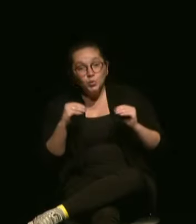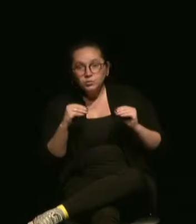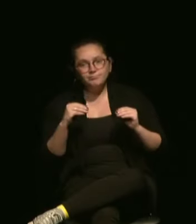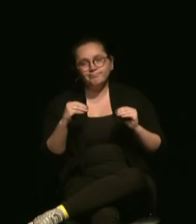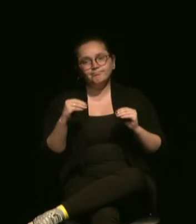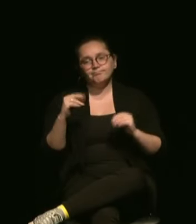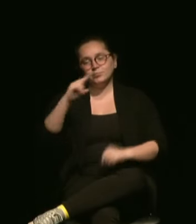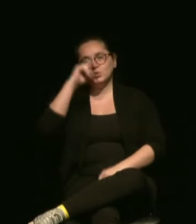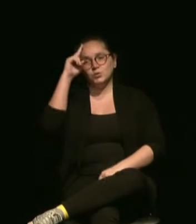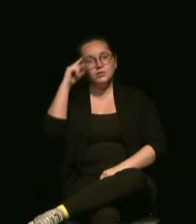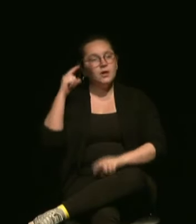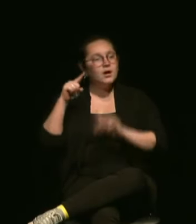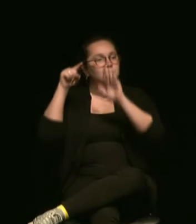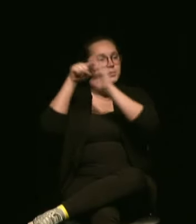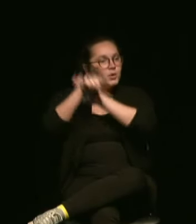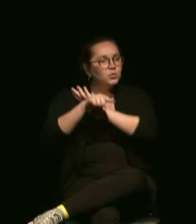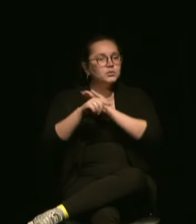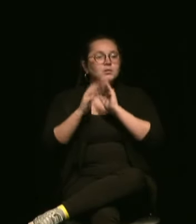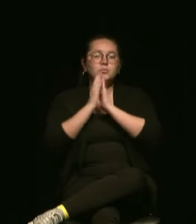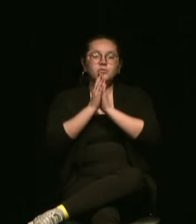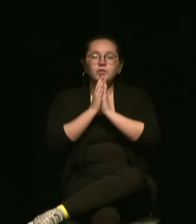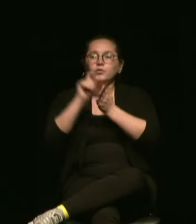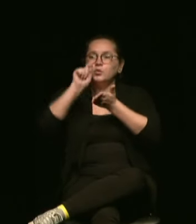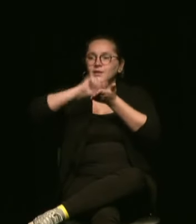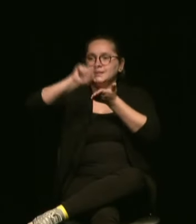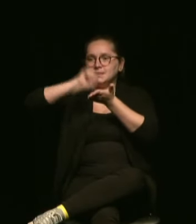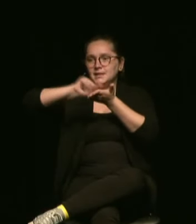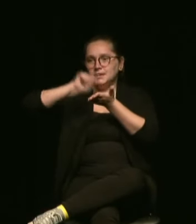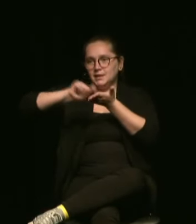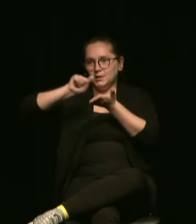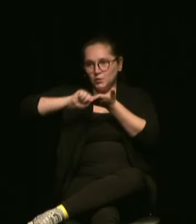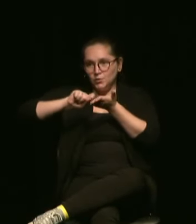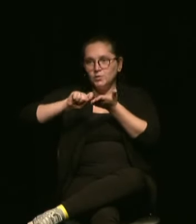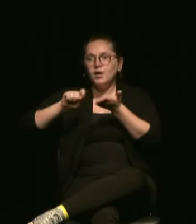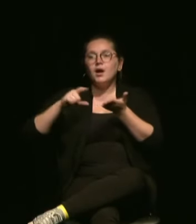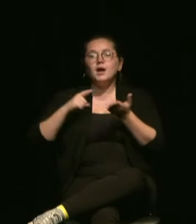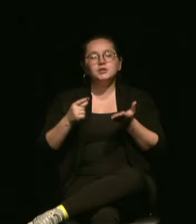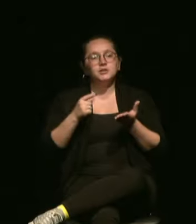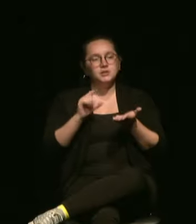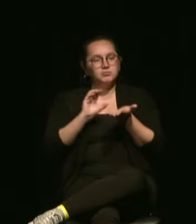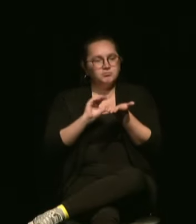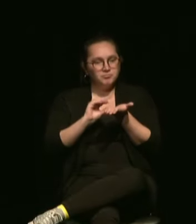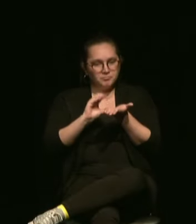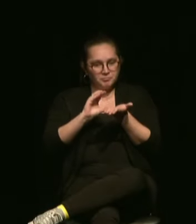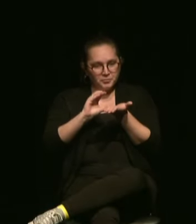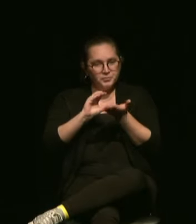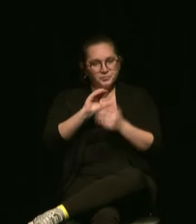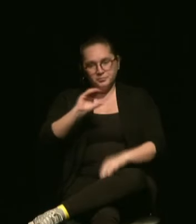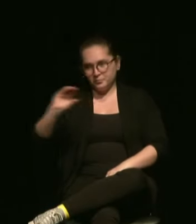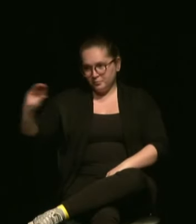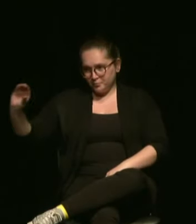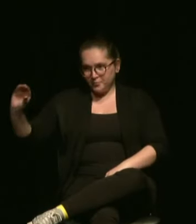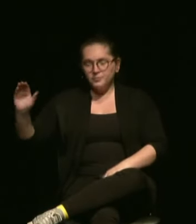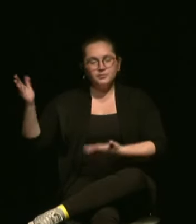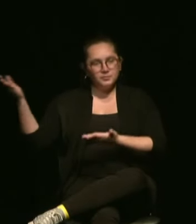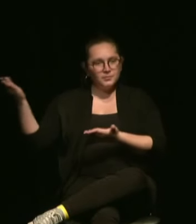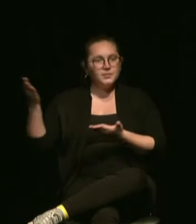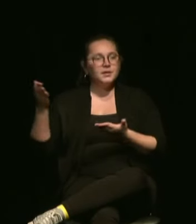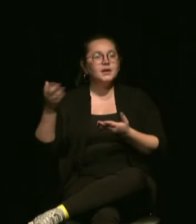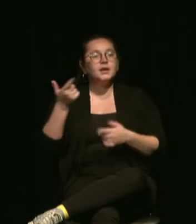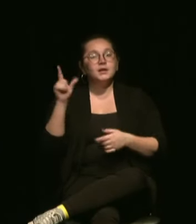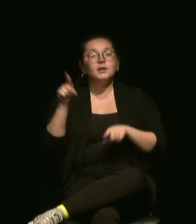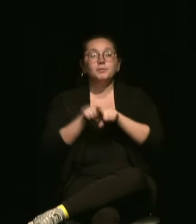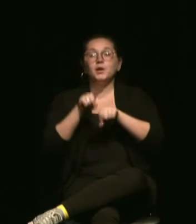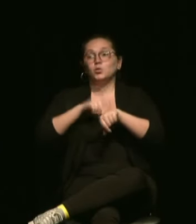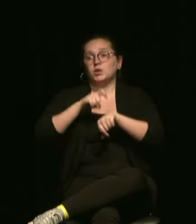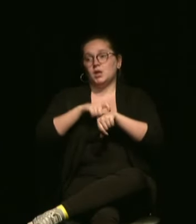As perguntas elas precisam ser feitas por escrito para que a gente possa entregar para ele e até